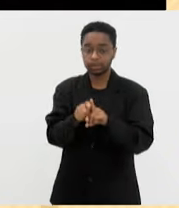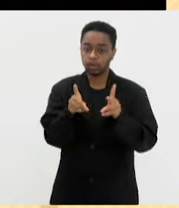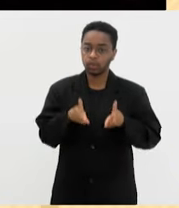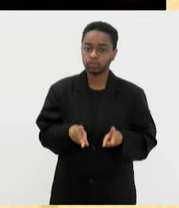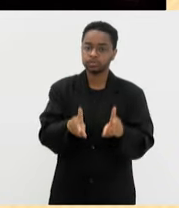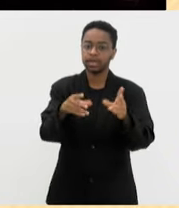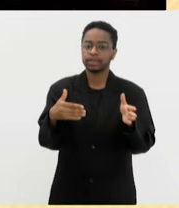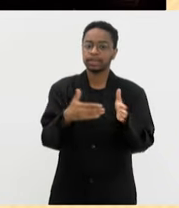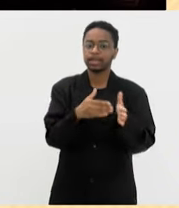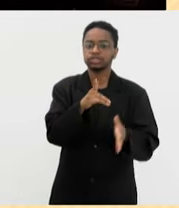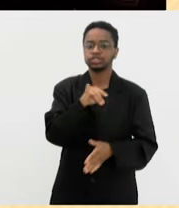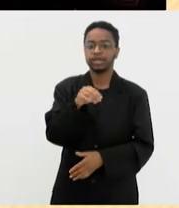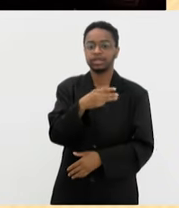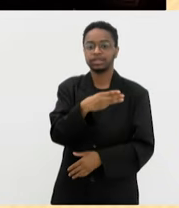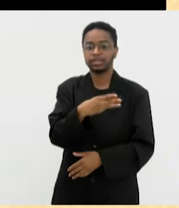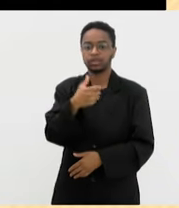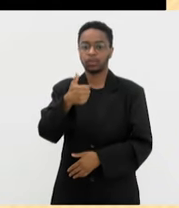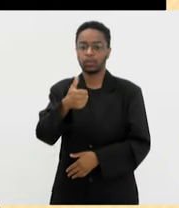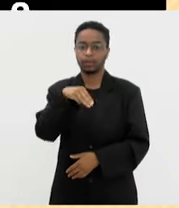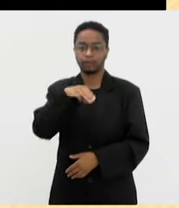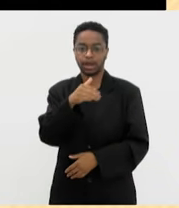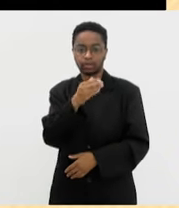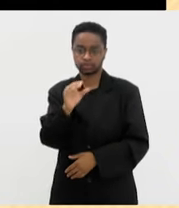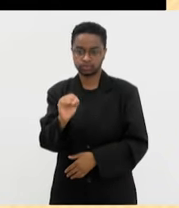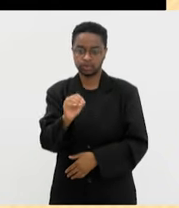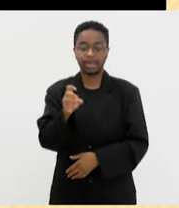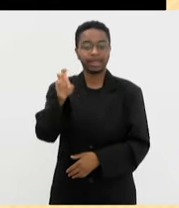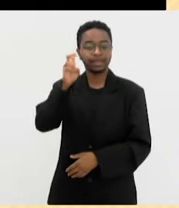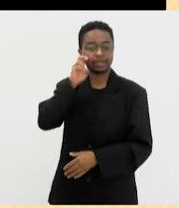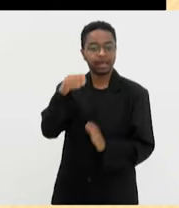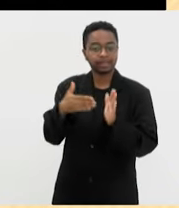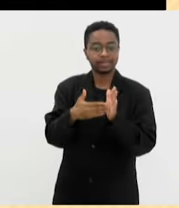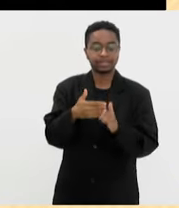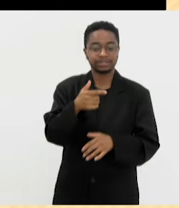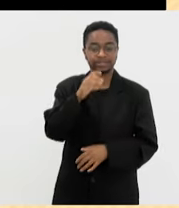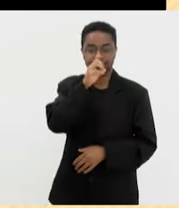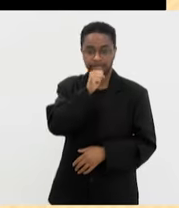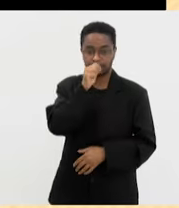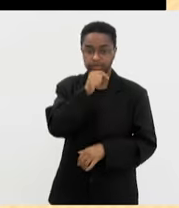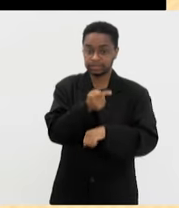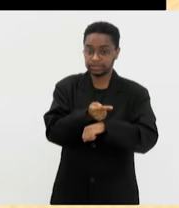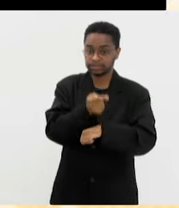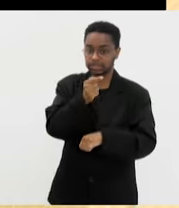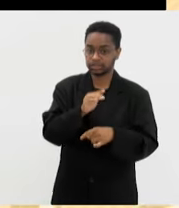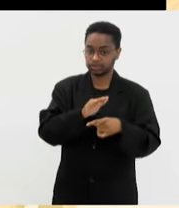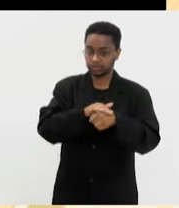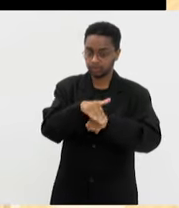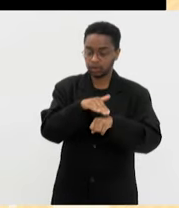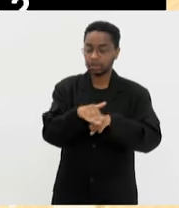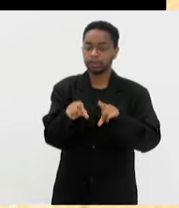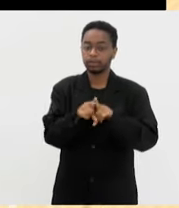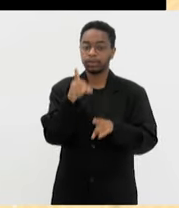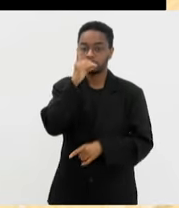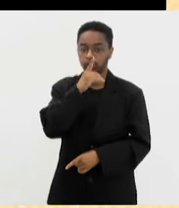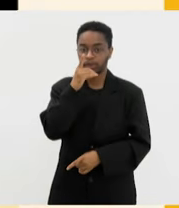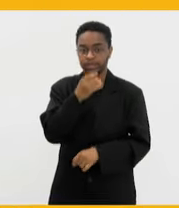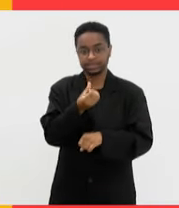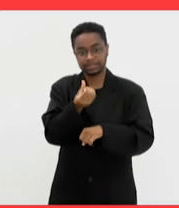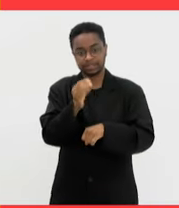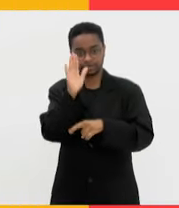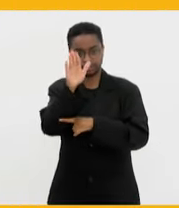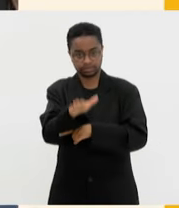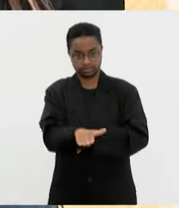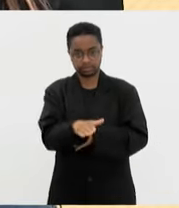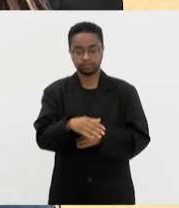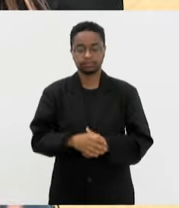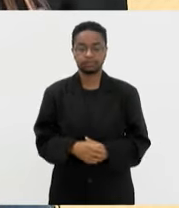cartaz até o dia 31 de março. De quinta a sábado, às 7 horas da noite, e aos domingos, às 6 da tarde.